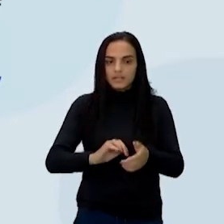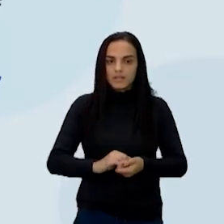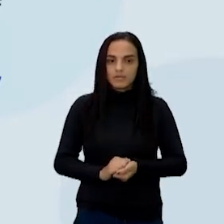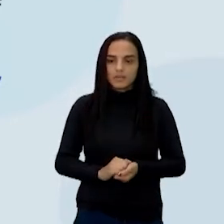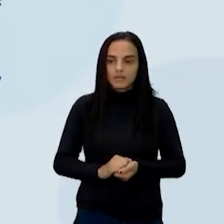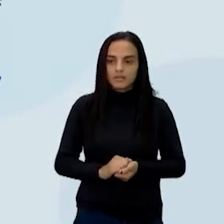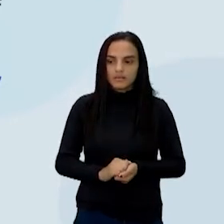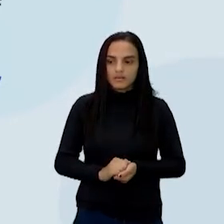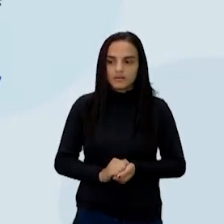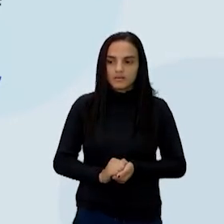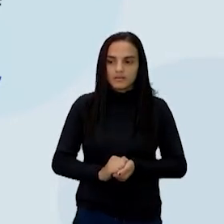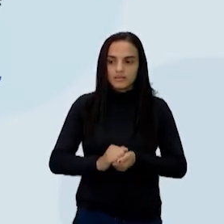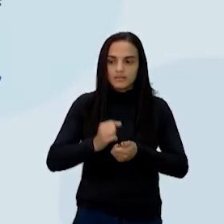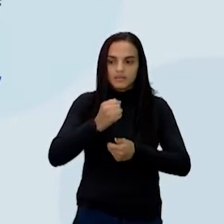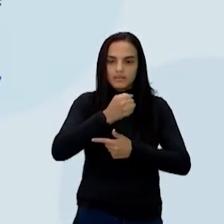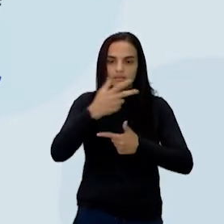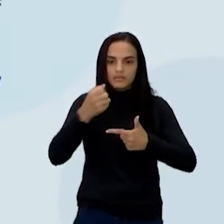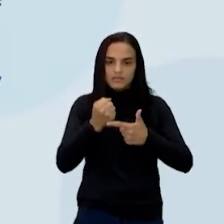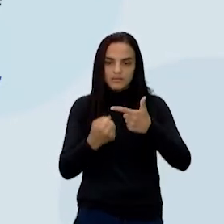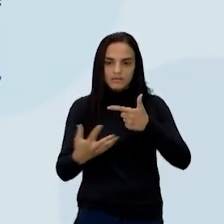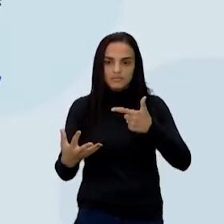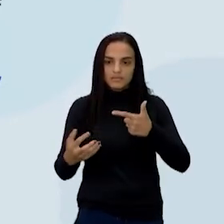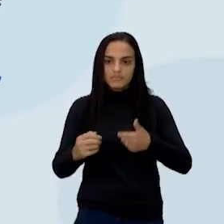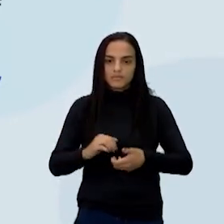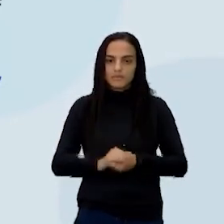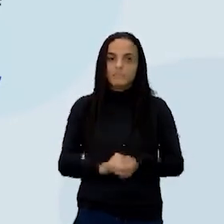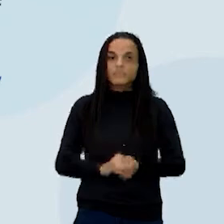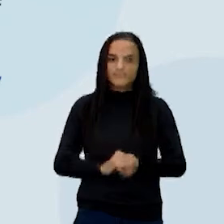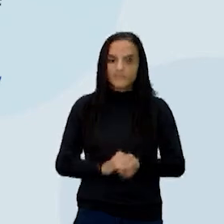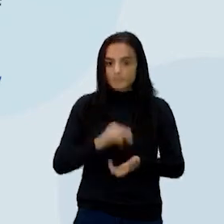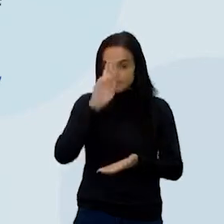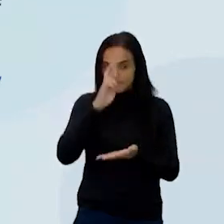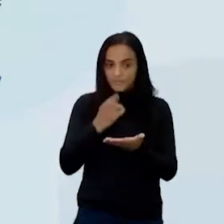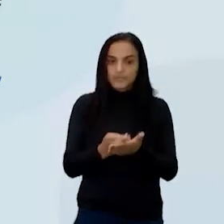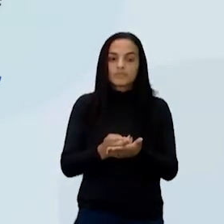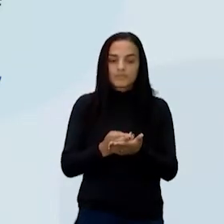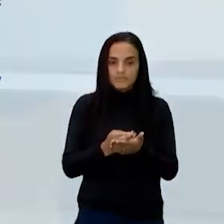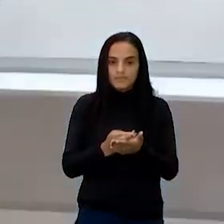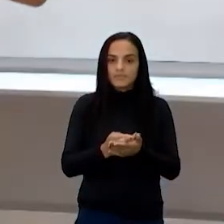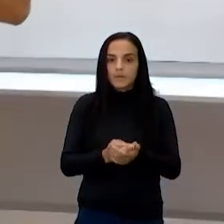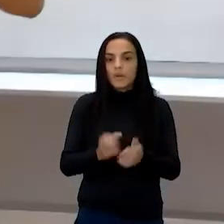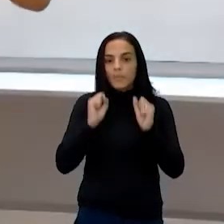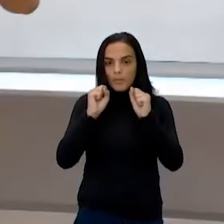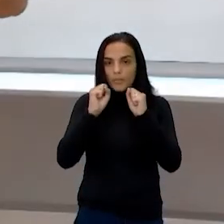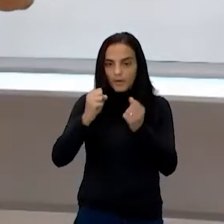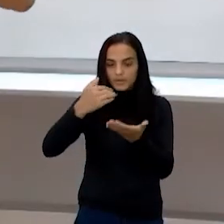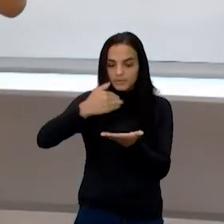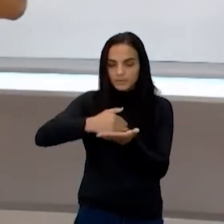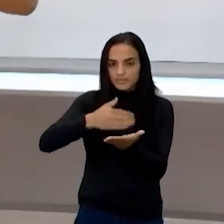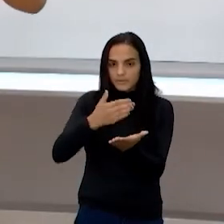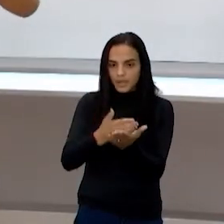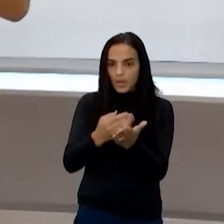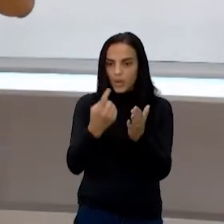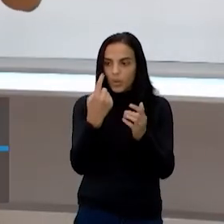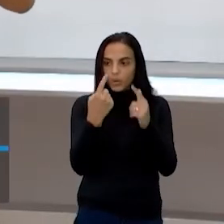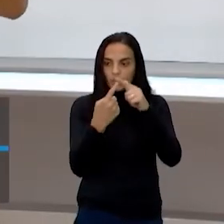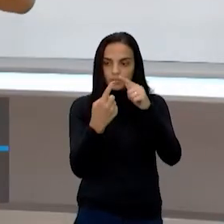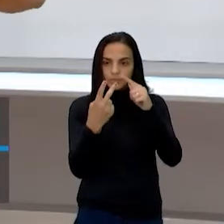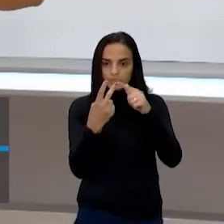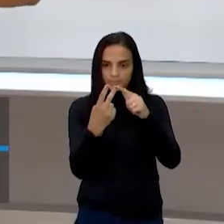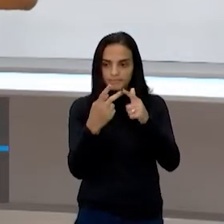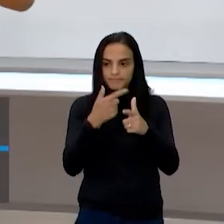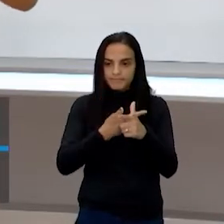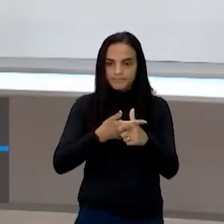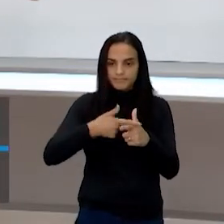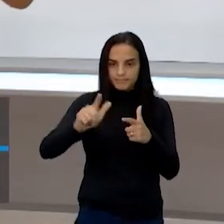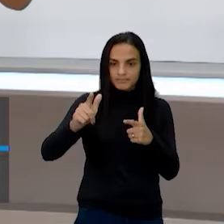falar, né? A gente pode dizer também que a razão, no caso, pode ser a divisão entre dois números, dois valores